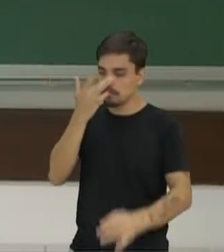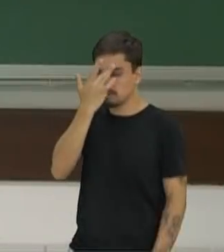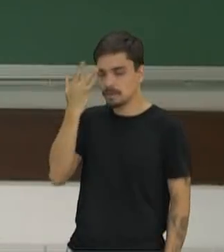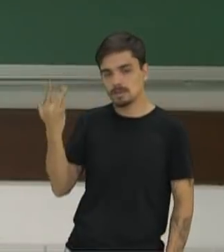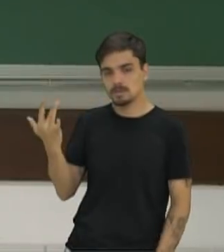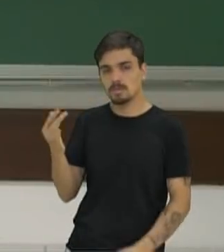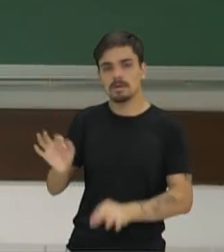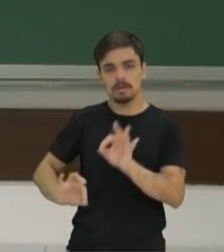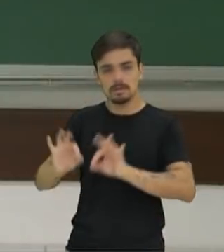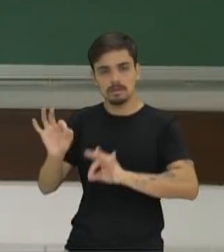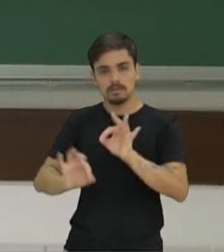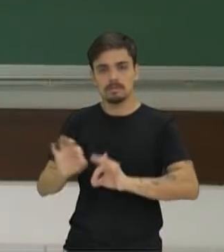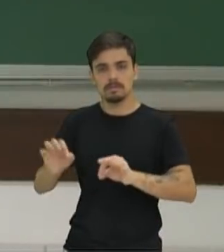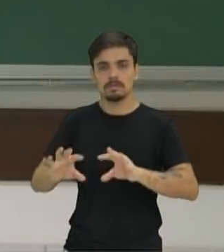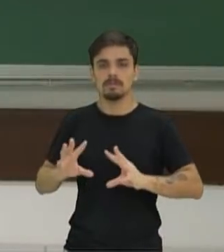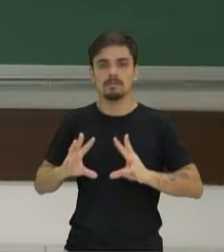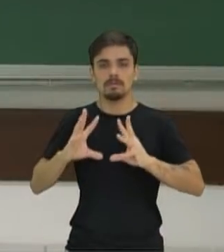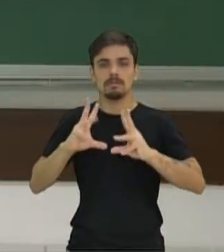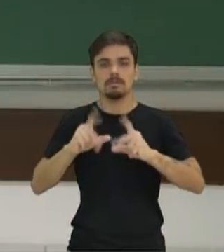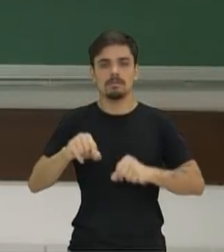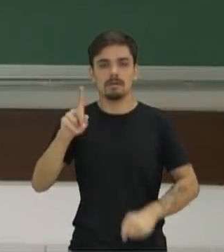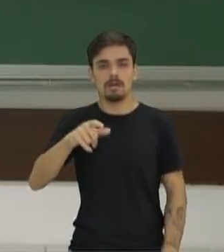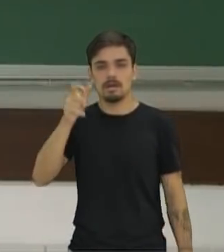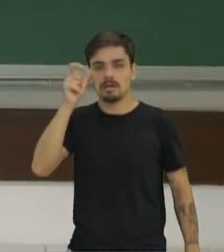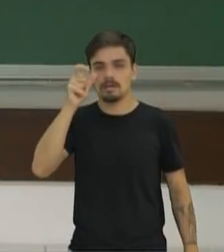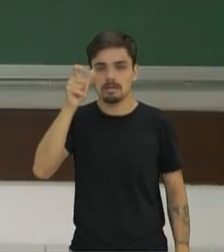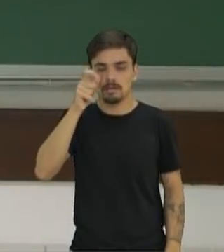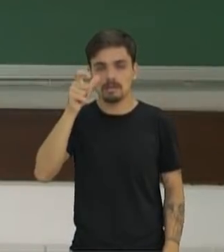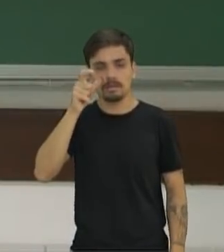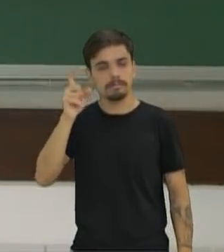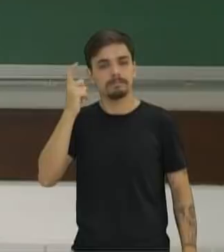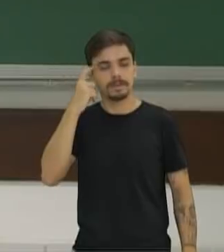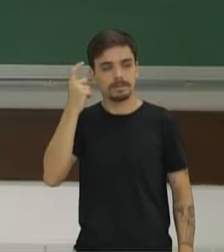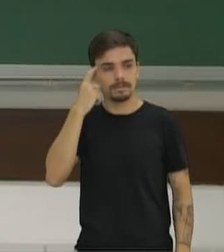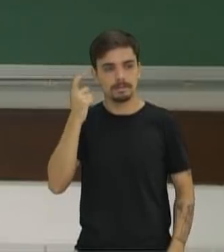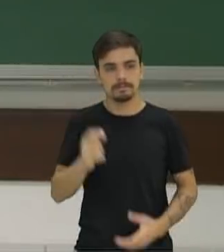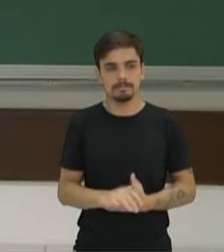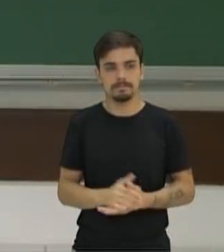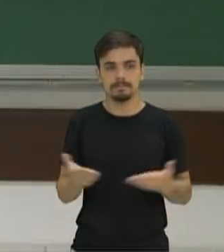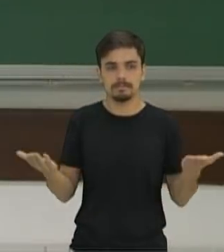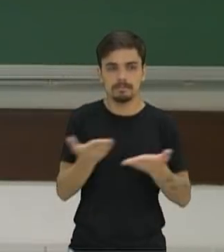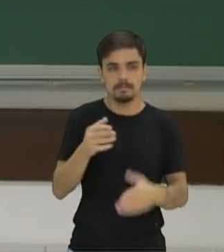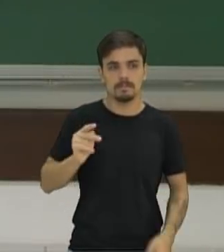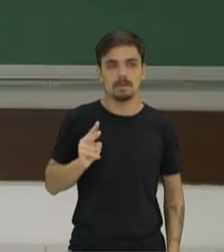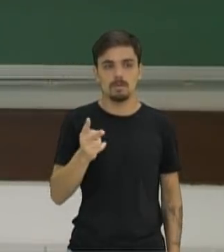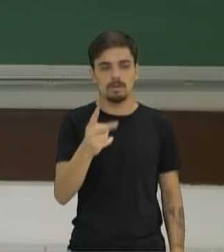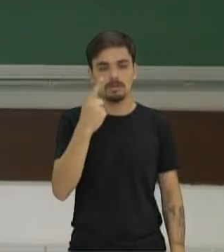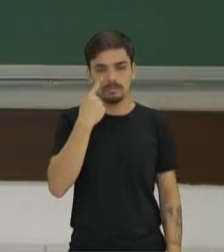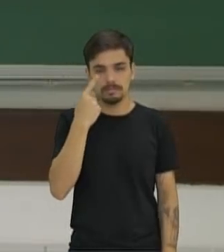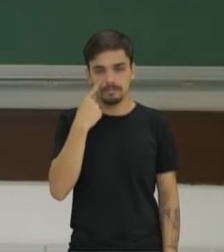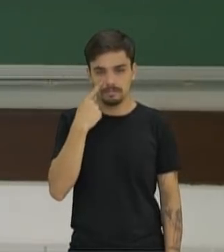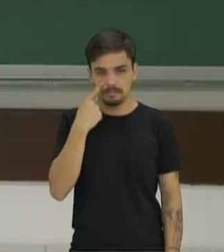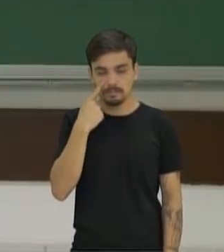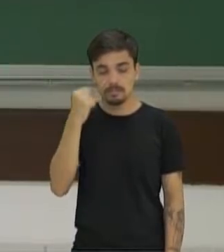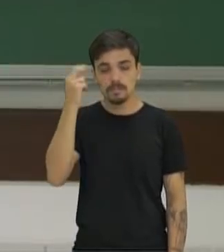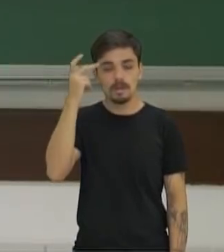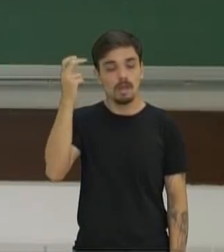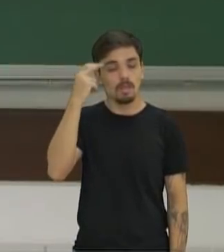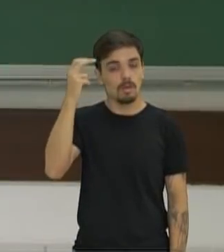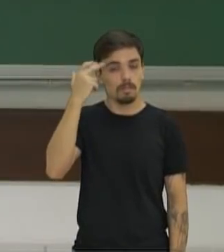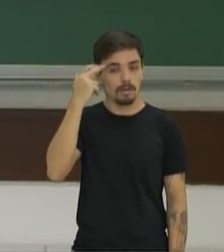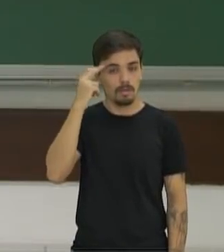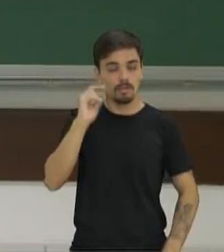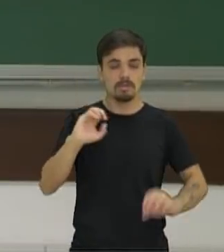o programou. Então, tudo isso é bem interessante a gente pensar. Continuando, naturalmente,